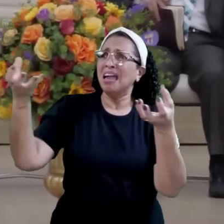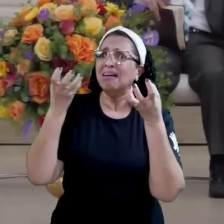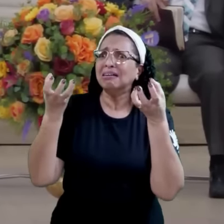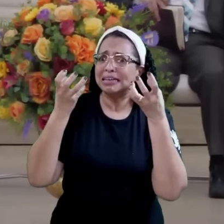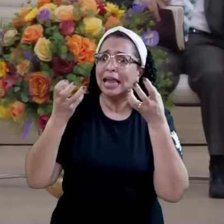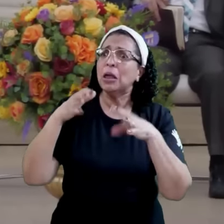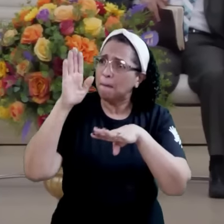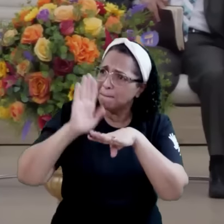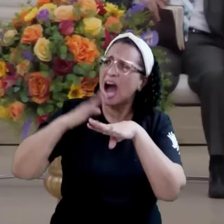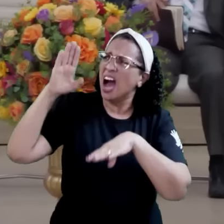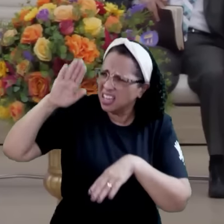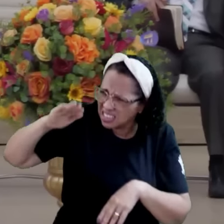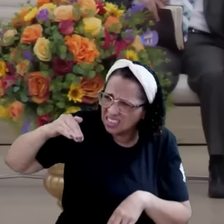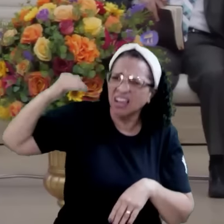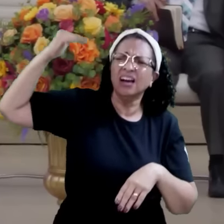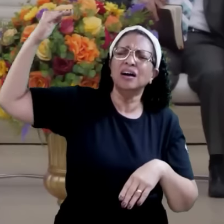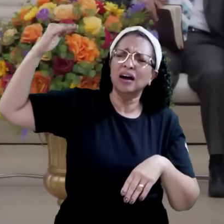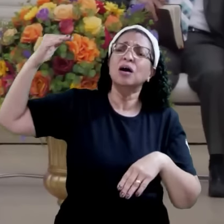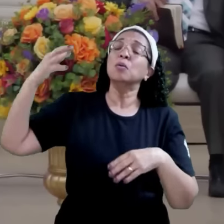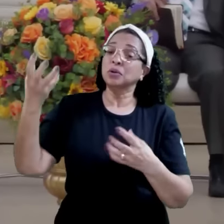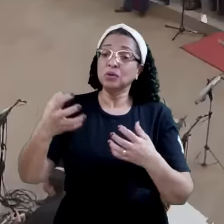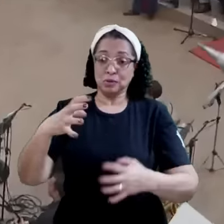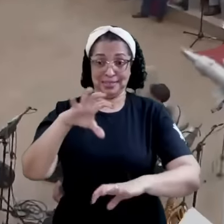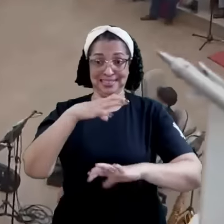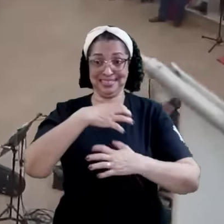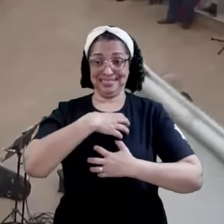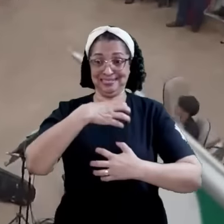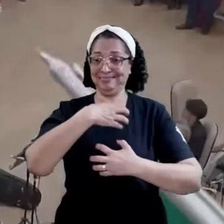dar um glória por esta é impossível